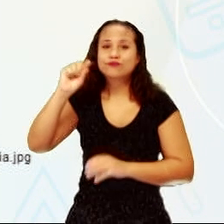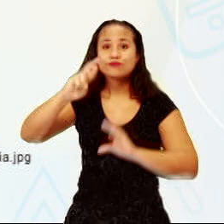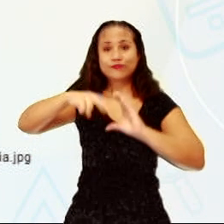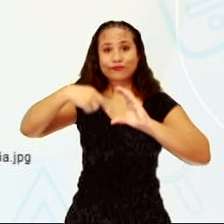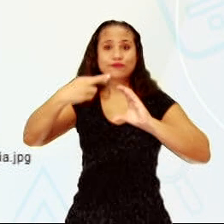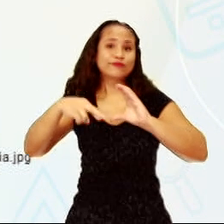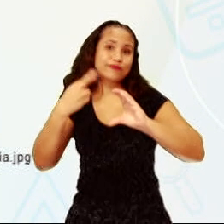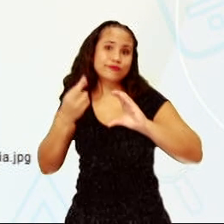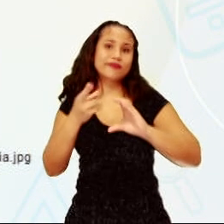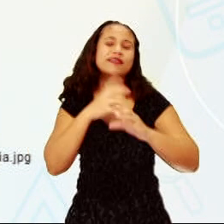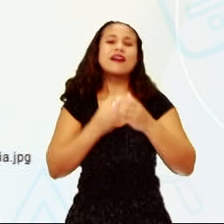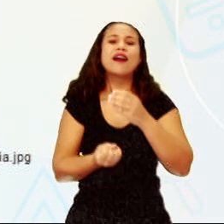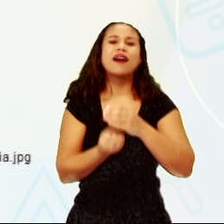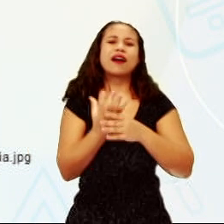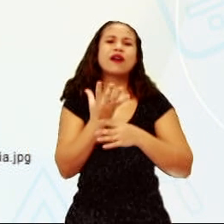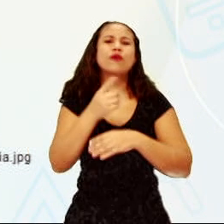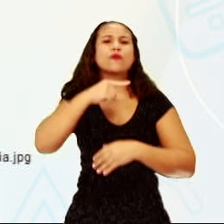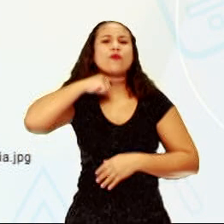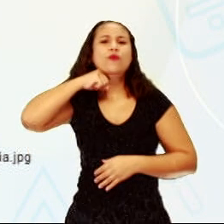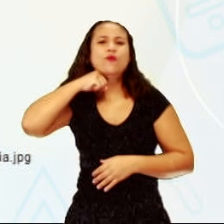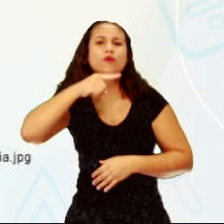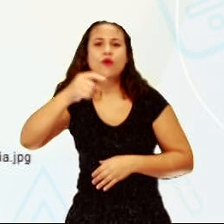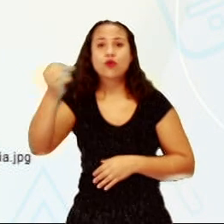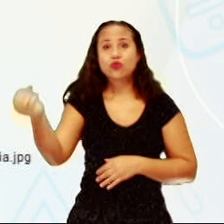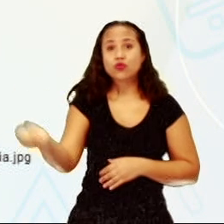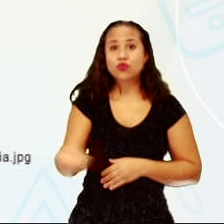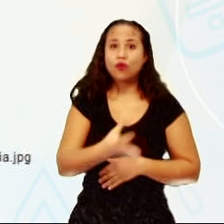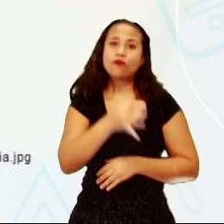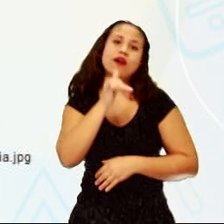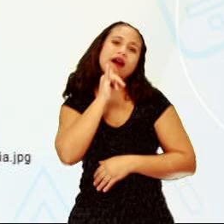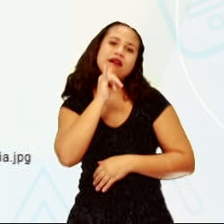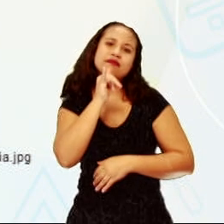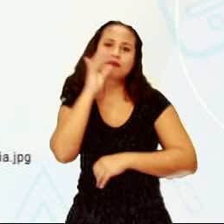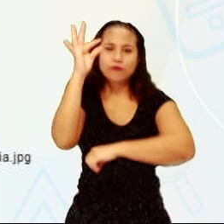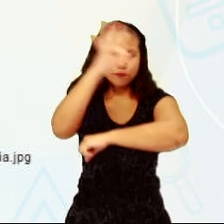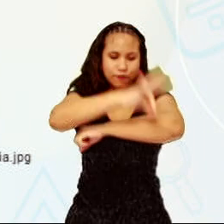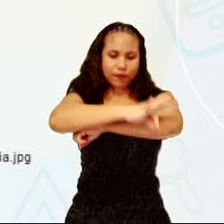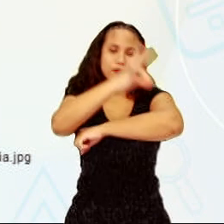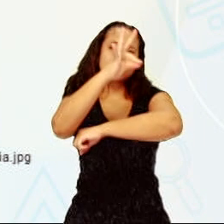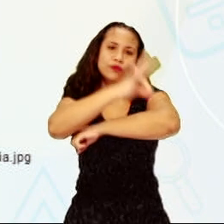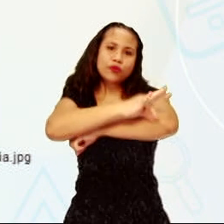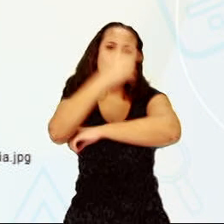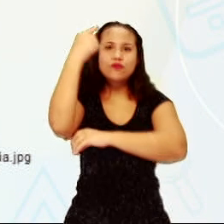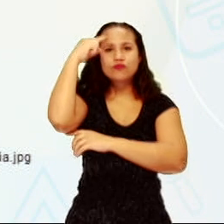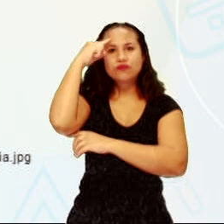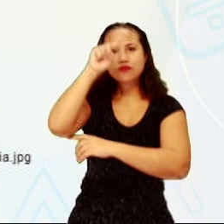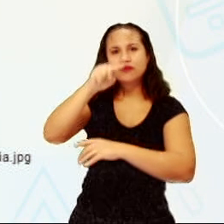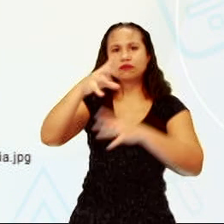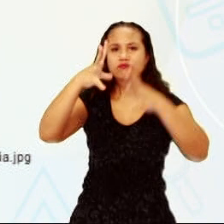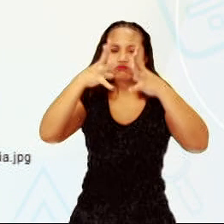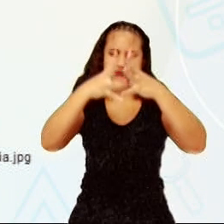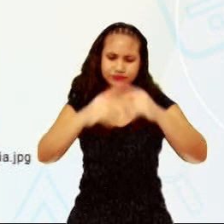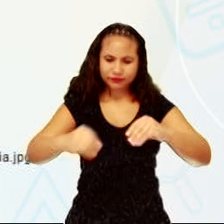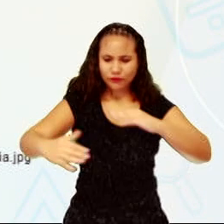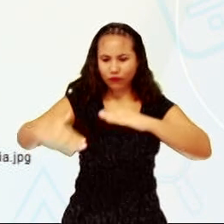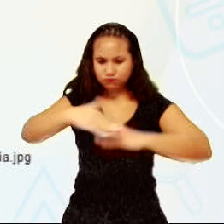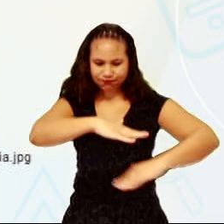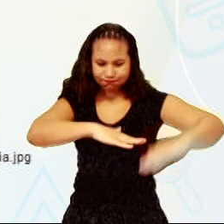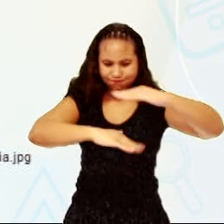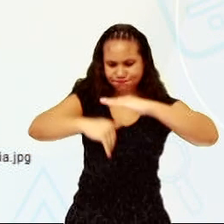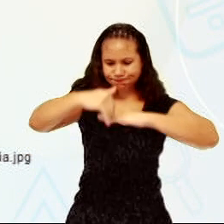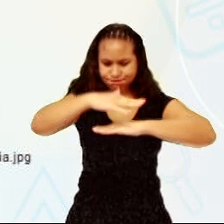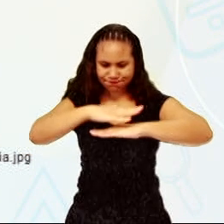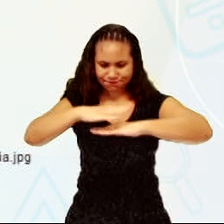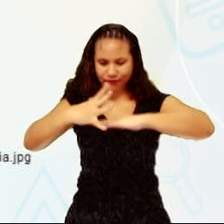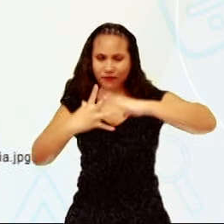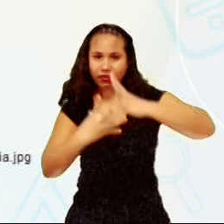aquelas fontes que a gente não consegue renovar, o petróleo, um dia ele vai se esgotar, o gás natural